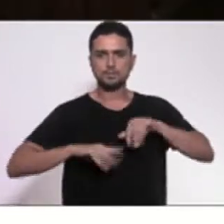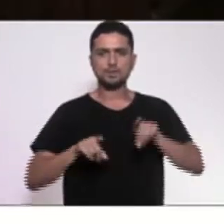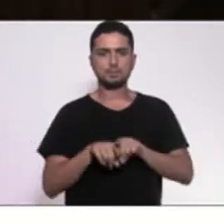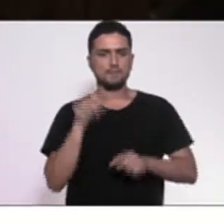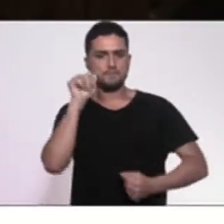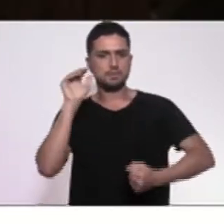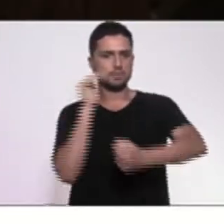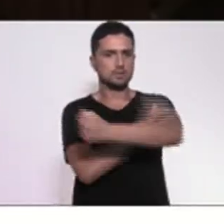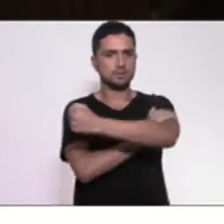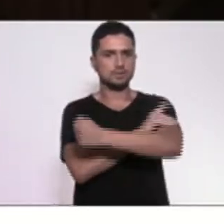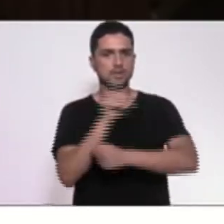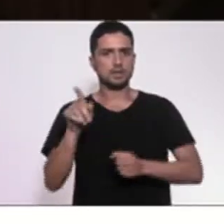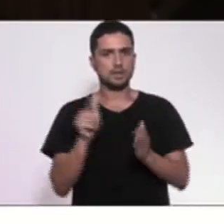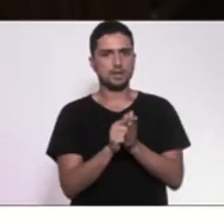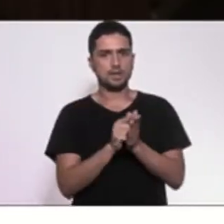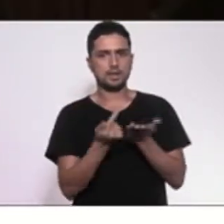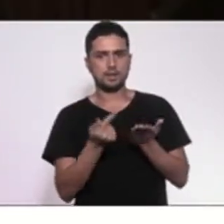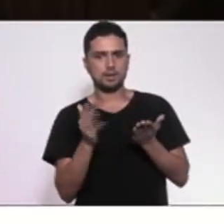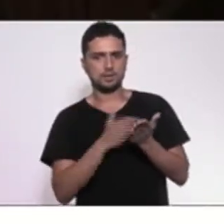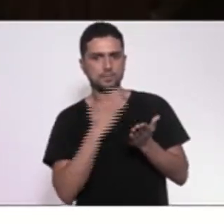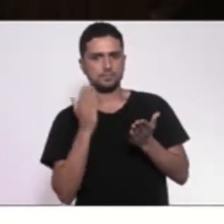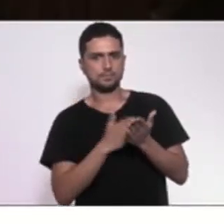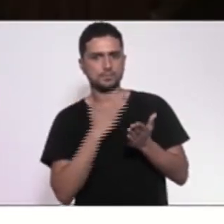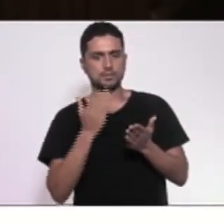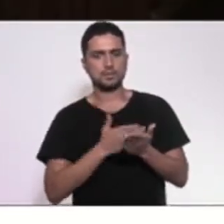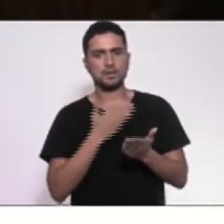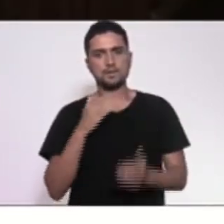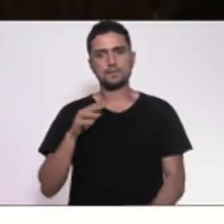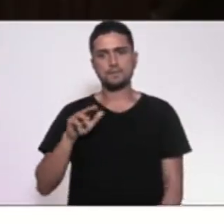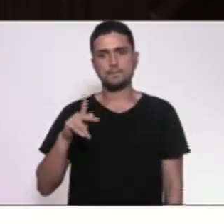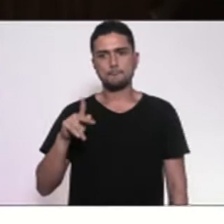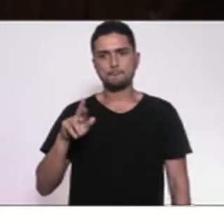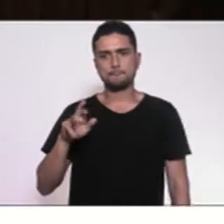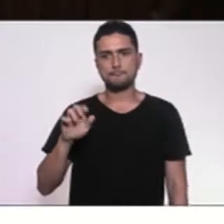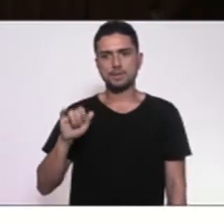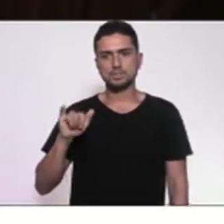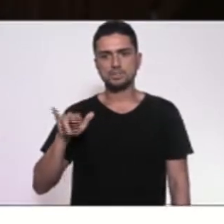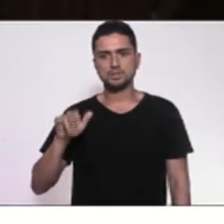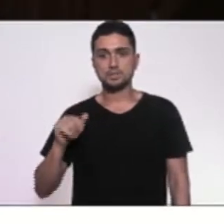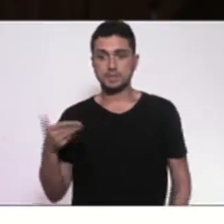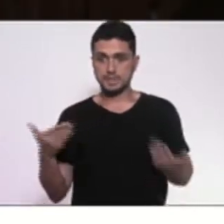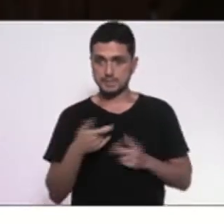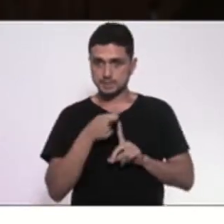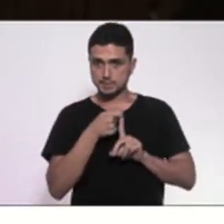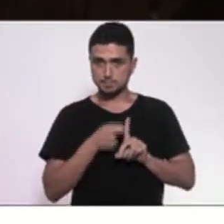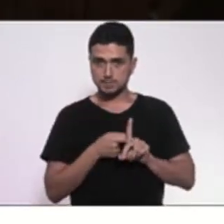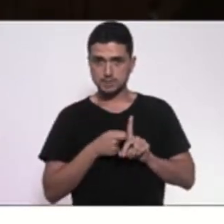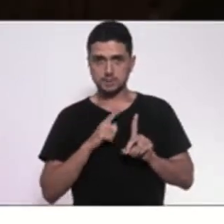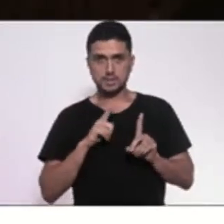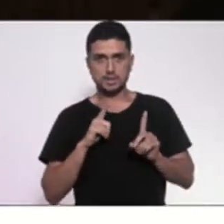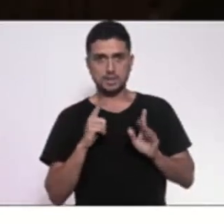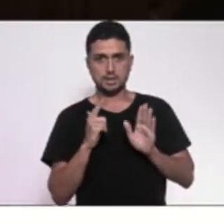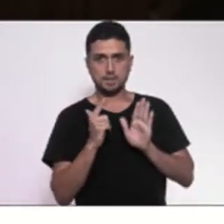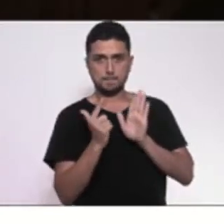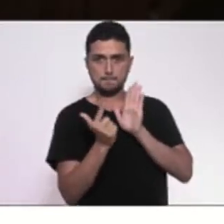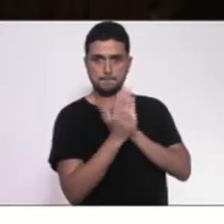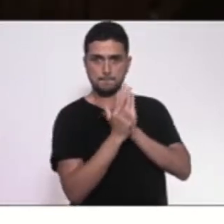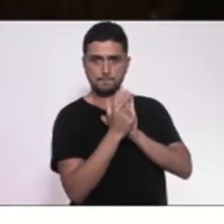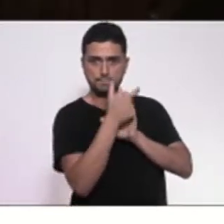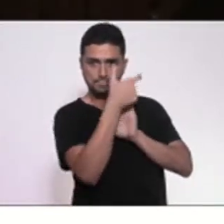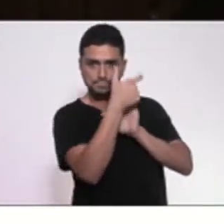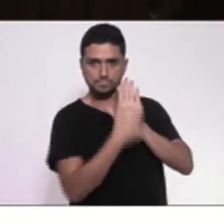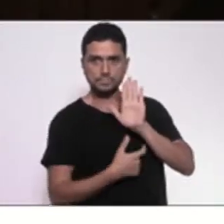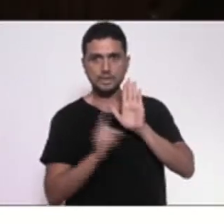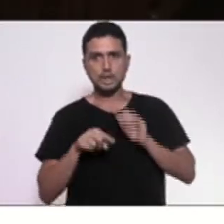editora da revista lésbica Brejeiras, que nesse mês tem como capa duas mulheres